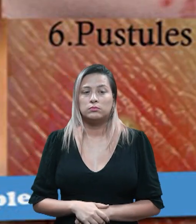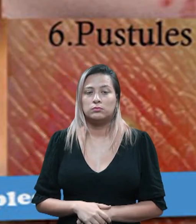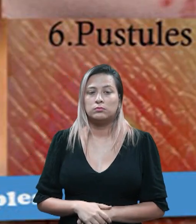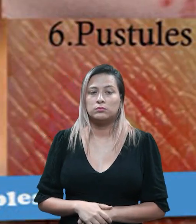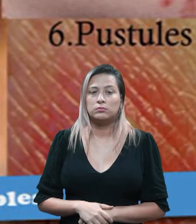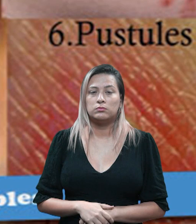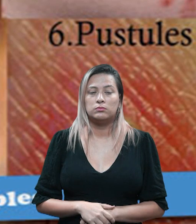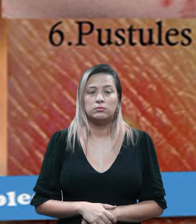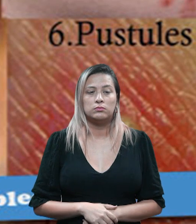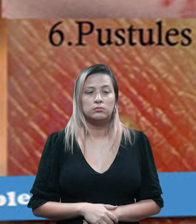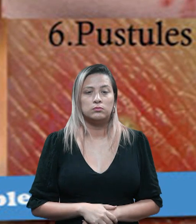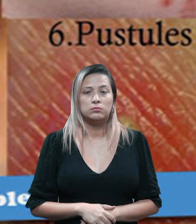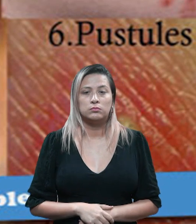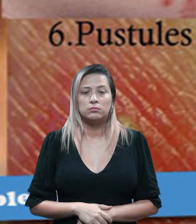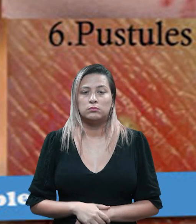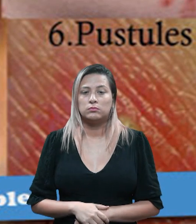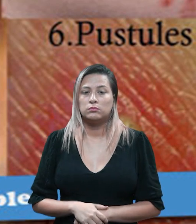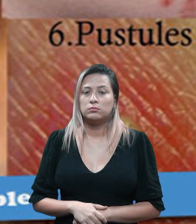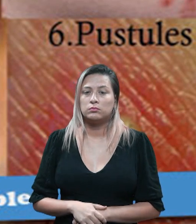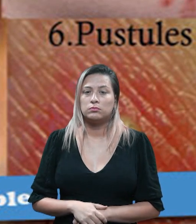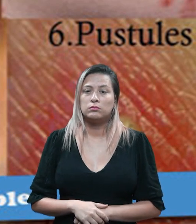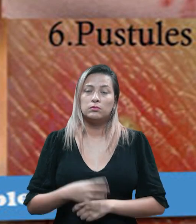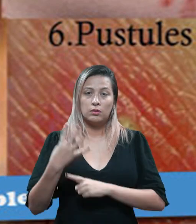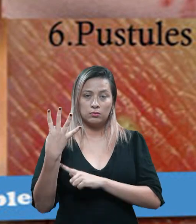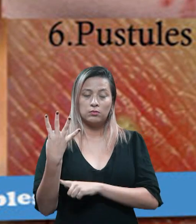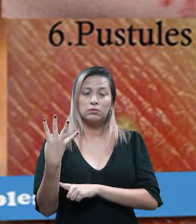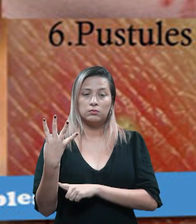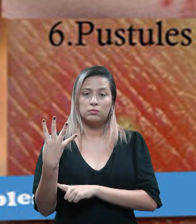pele terá comedões e pápulas. Na foto 4,